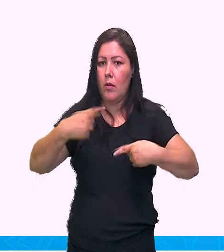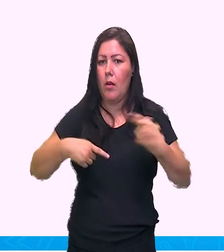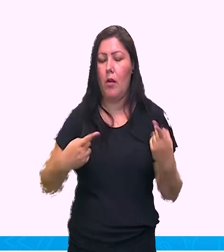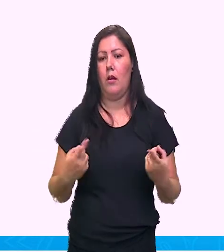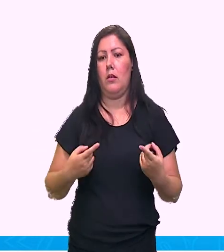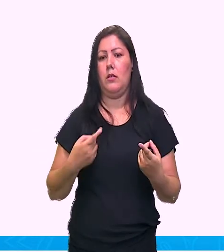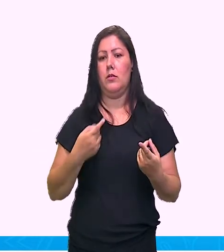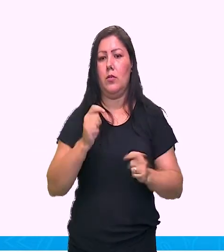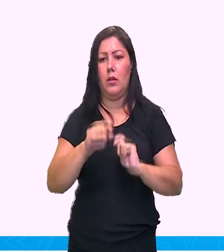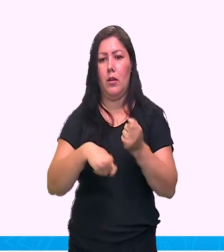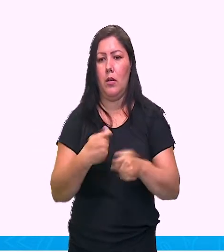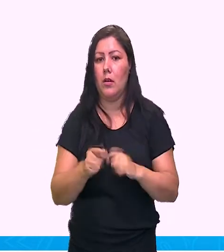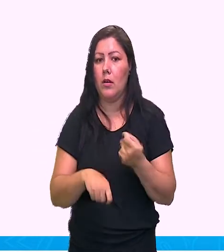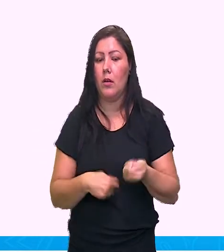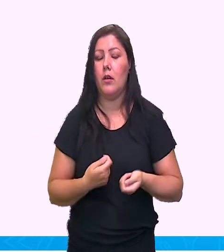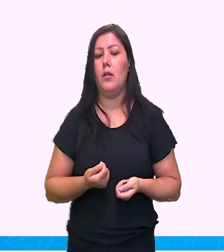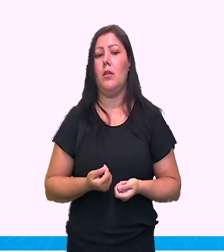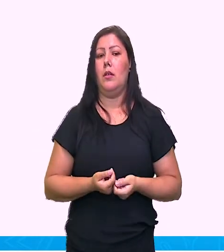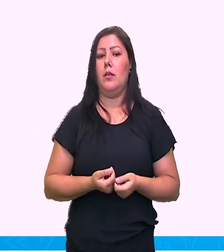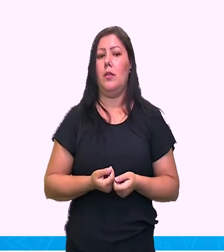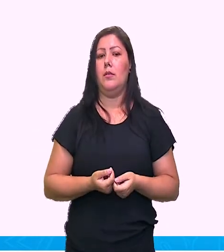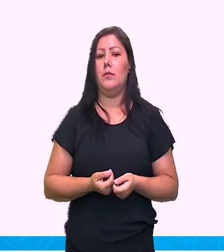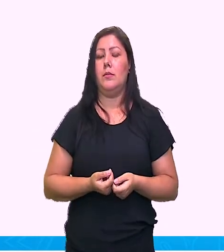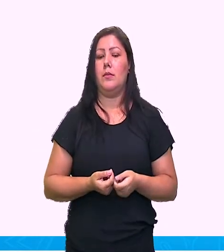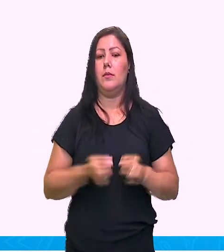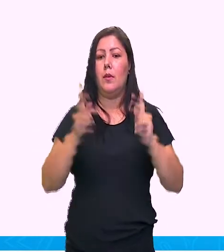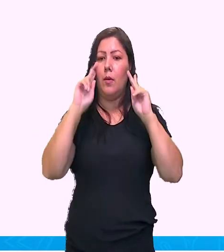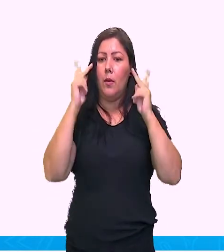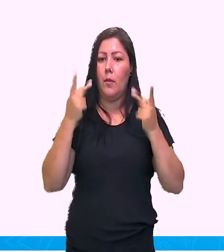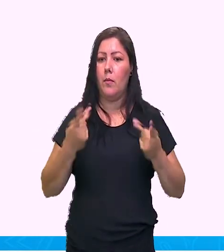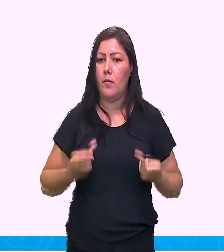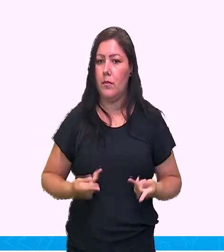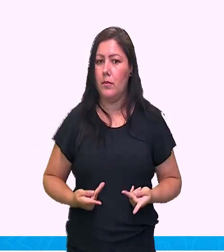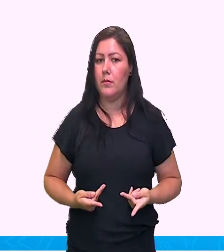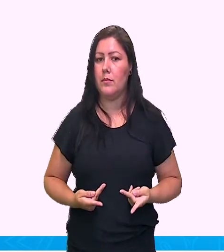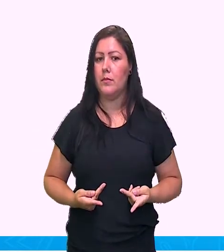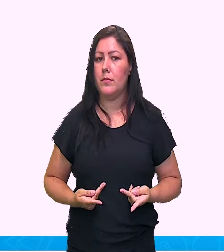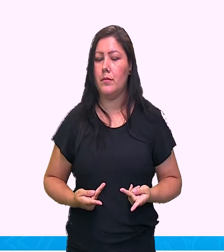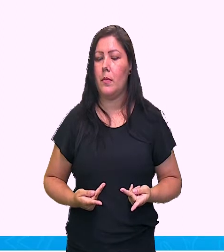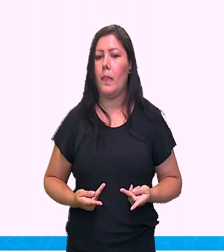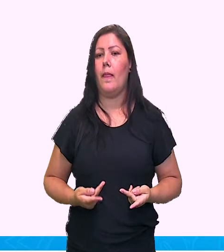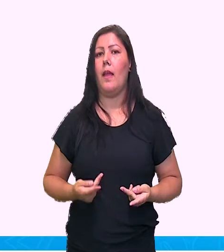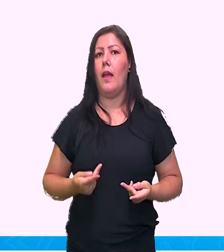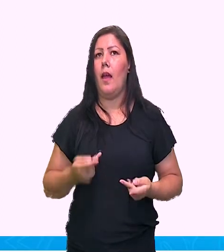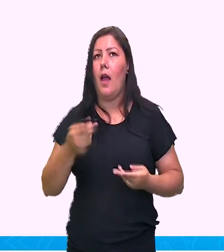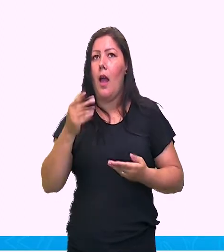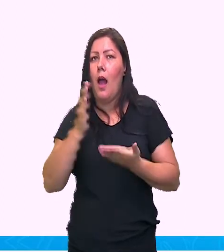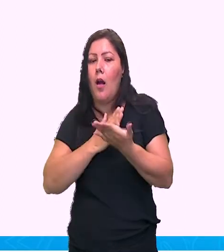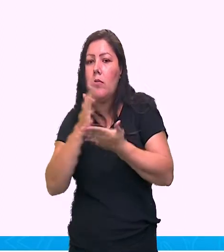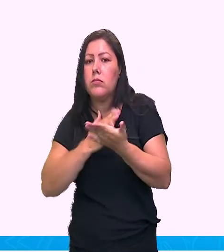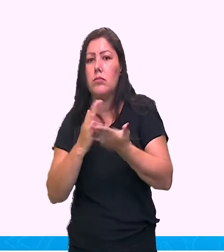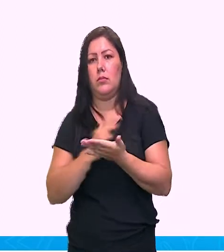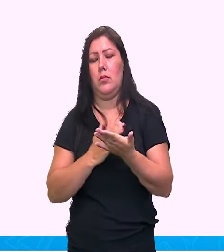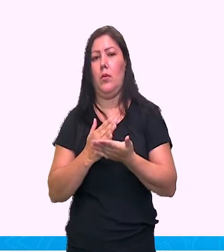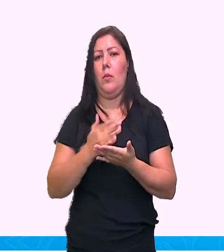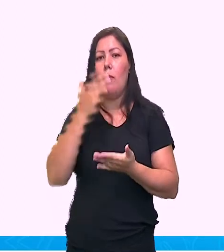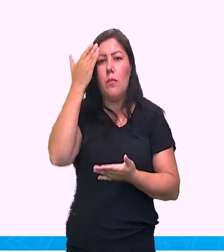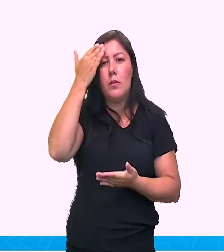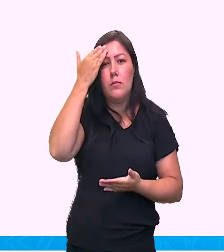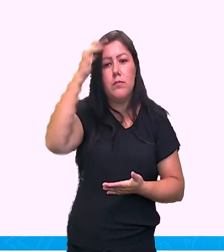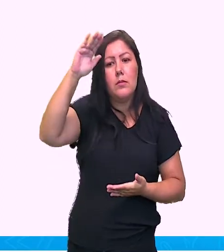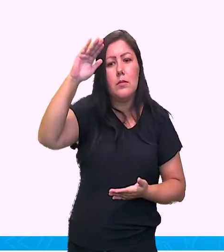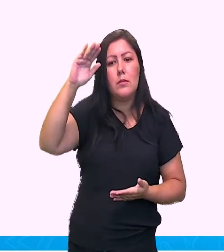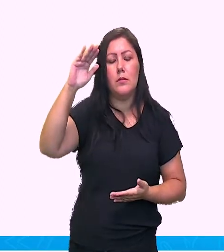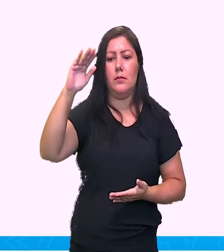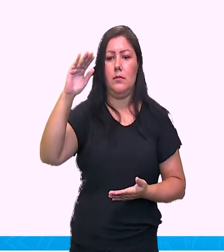e humanístico global, algumas delas se destacam pela sua importância. Vamos ver.